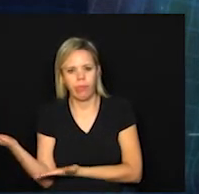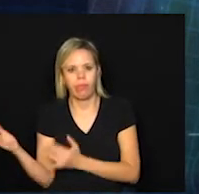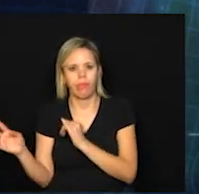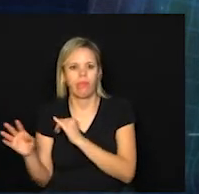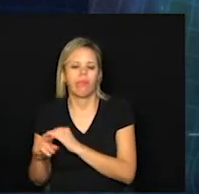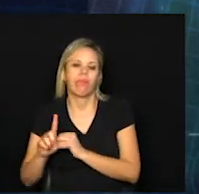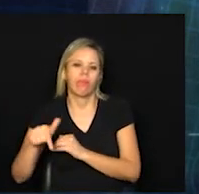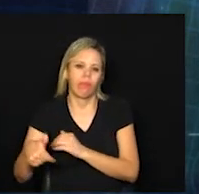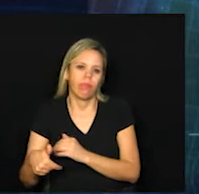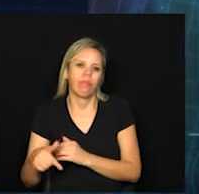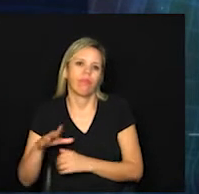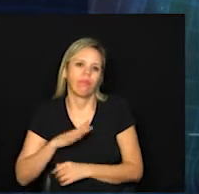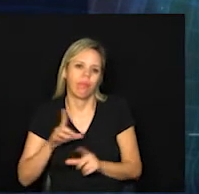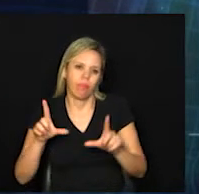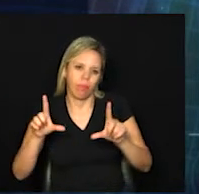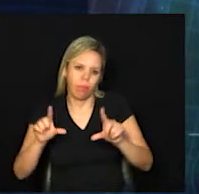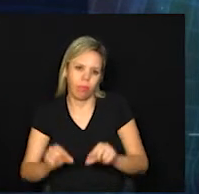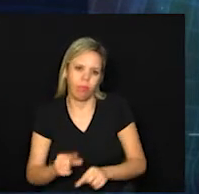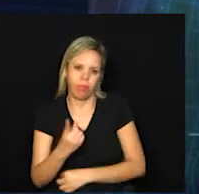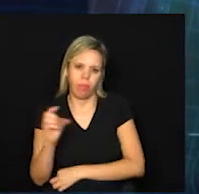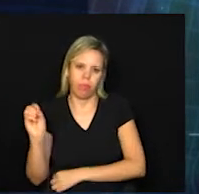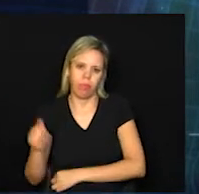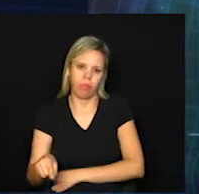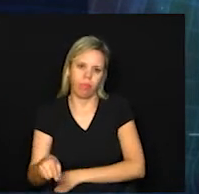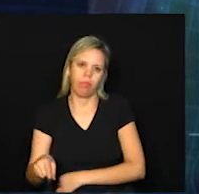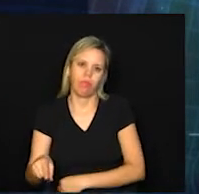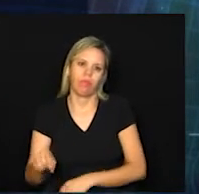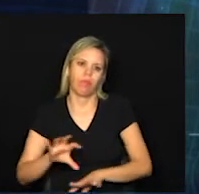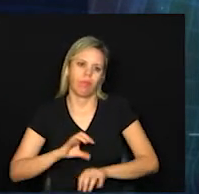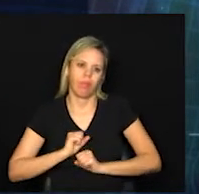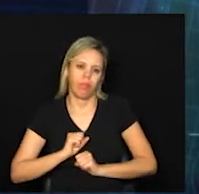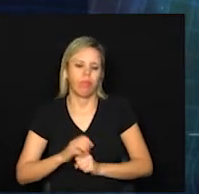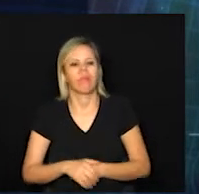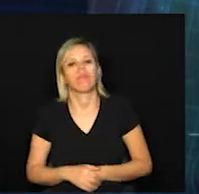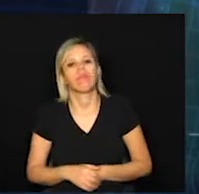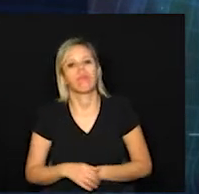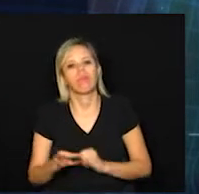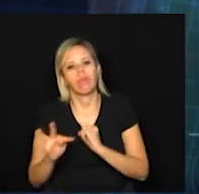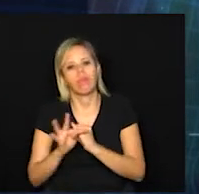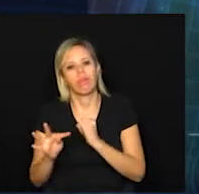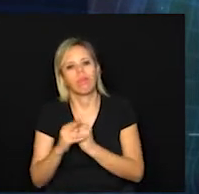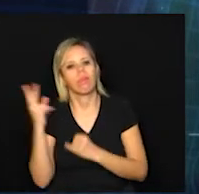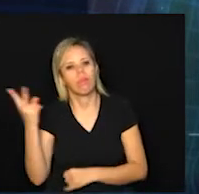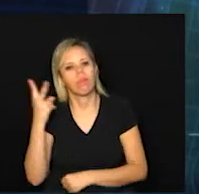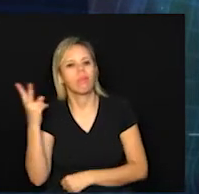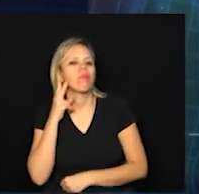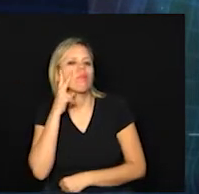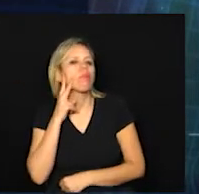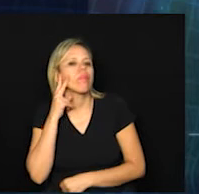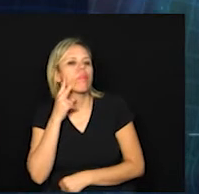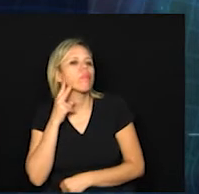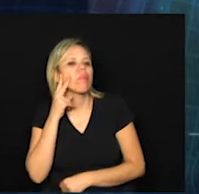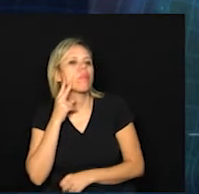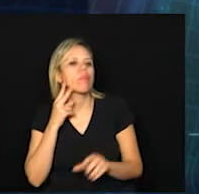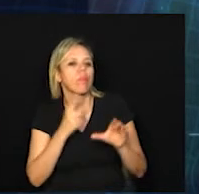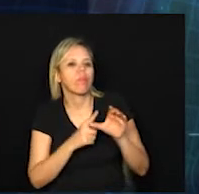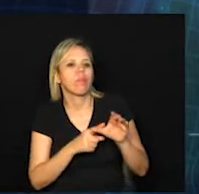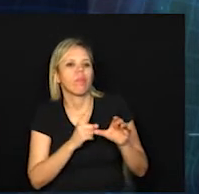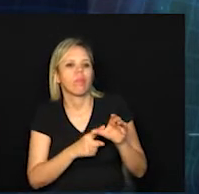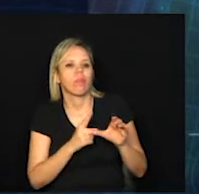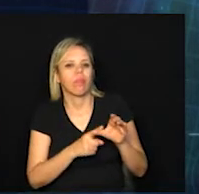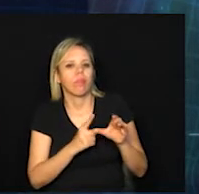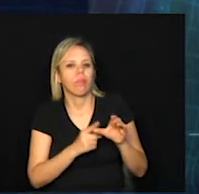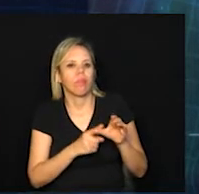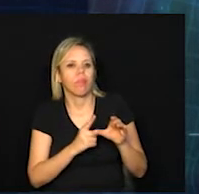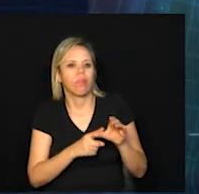11.468 e, na sequência, municípios com menos de 10 mil casos. Itatiba, Valinhos, Vinhedo, depois